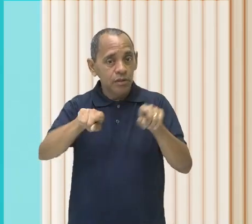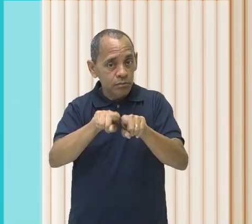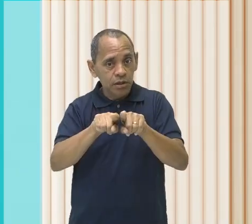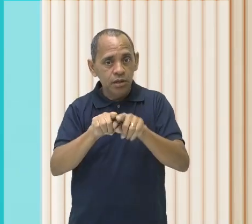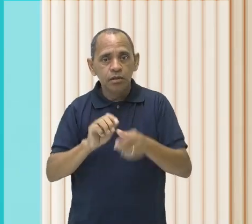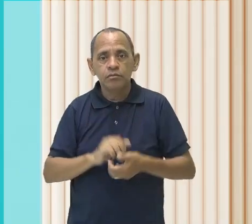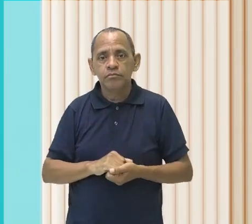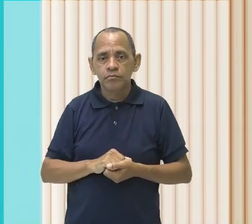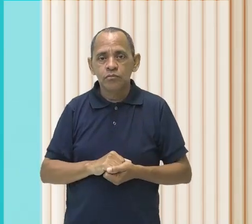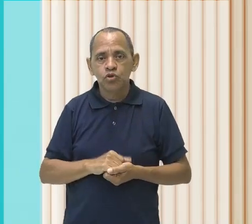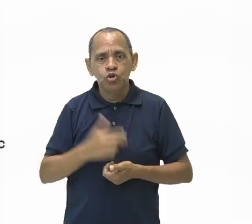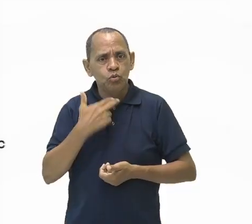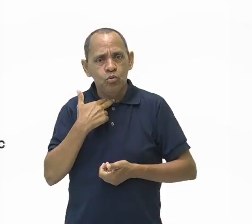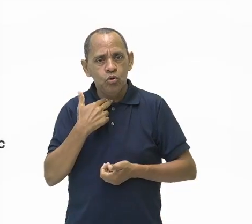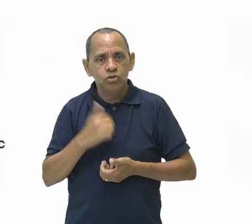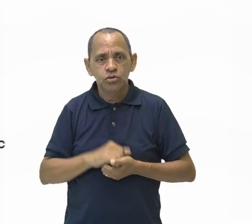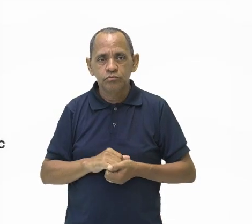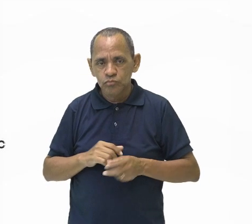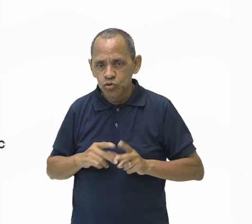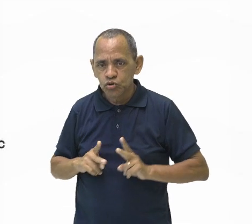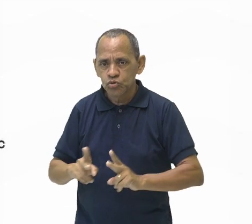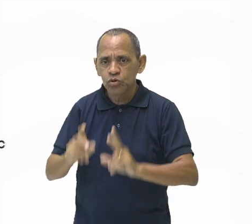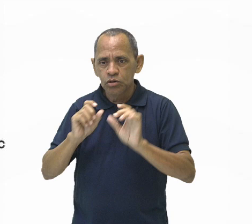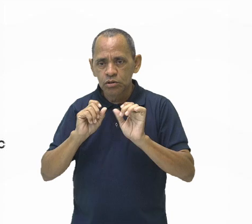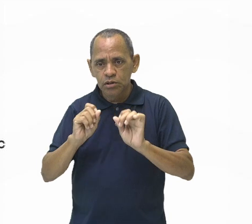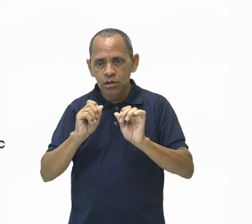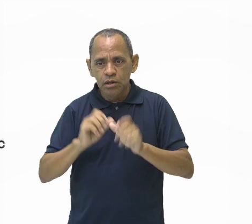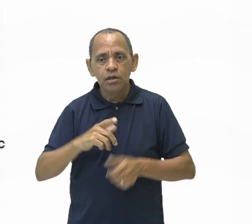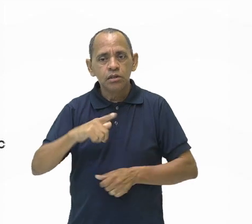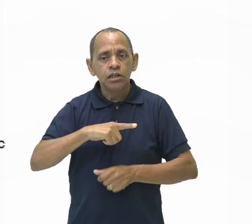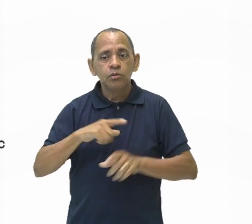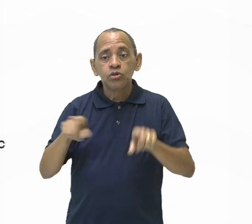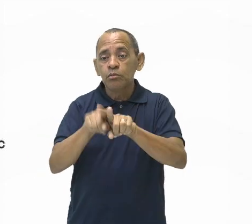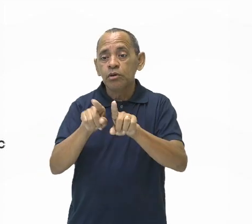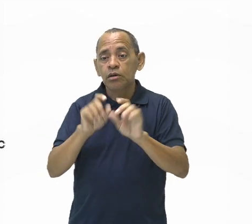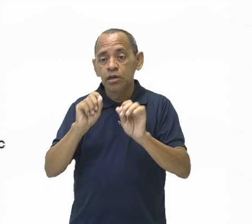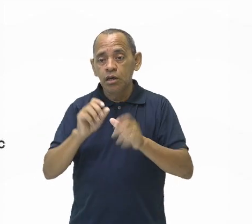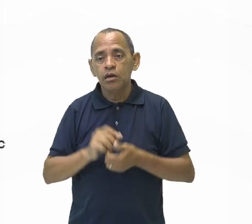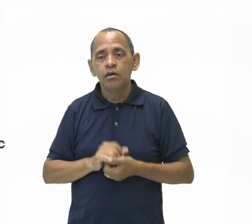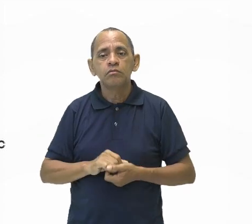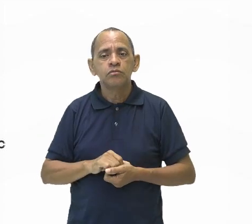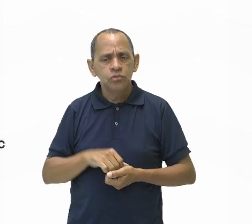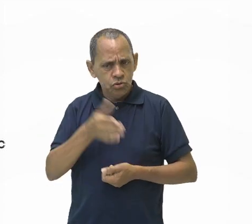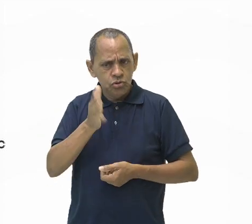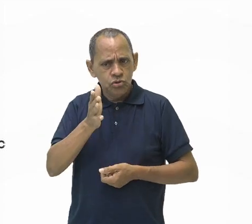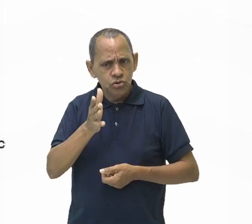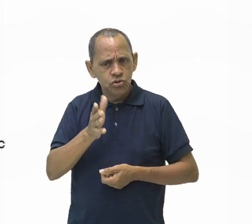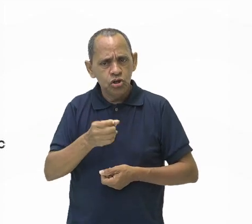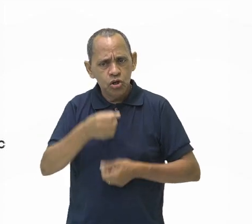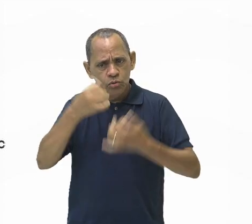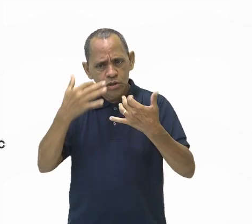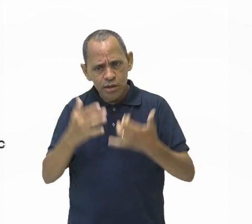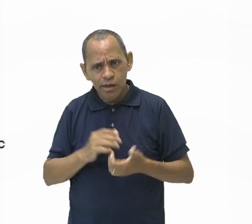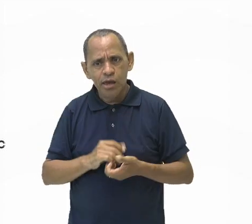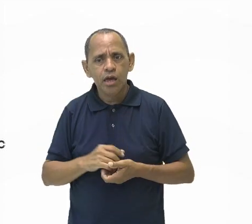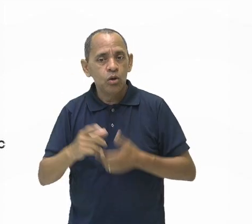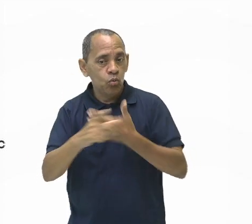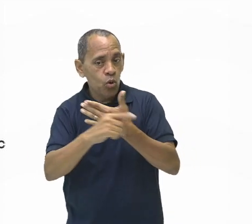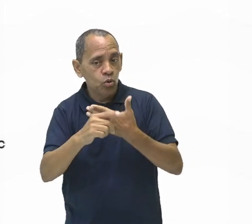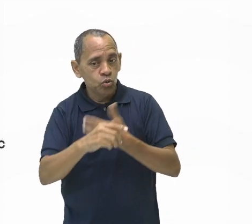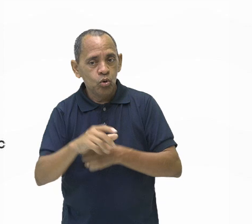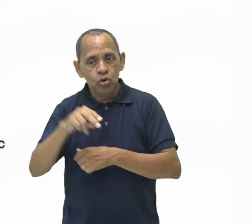por aí. Continuando, né, nós temos aí, eu falei para vocês, já adiantei, que é o Nicolás Júnior, nosso compositor,